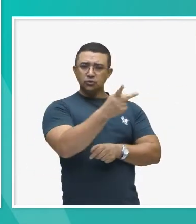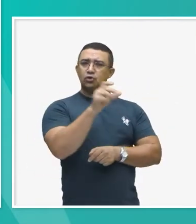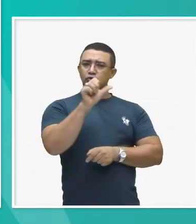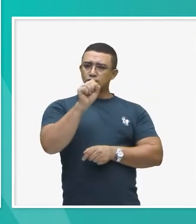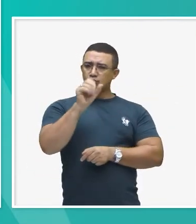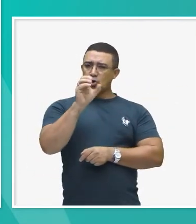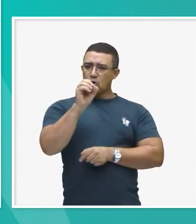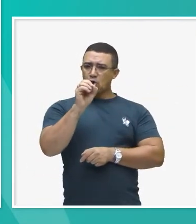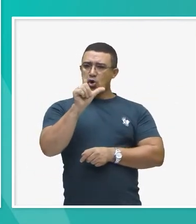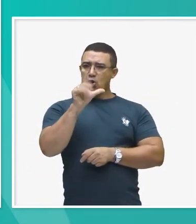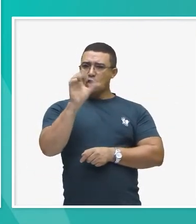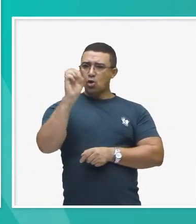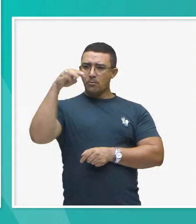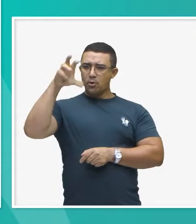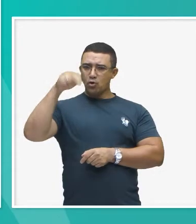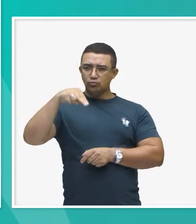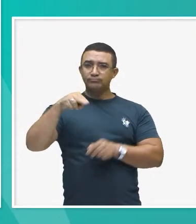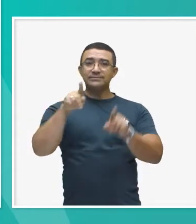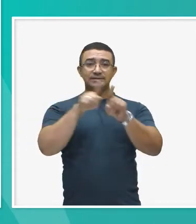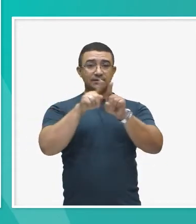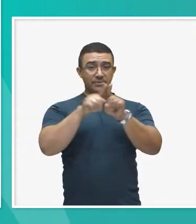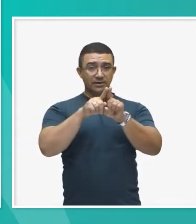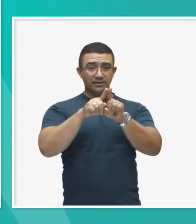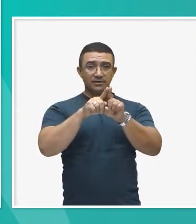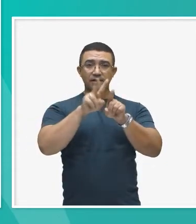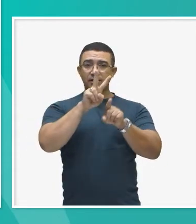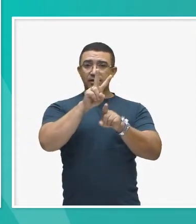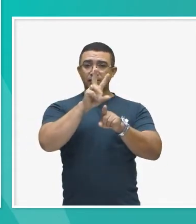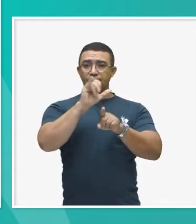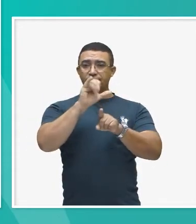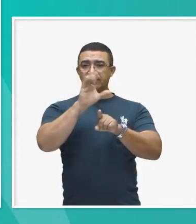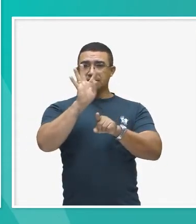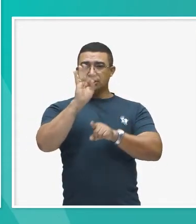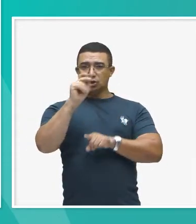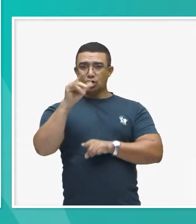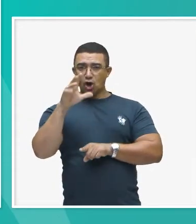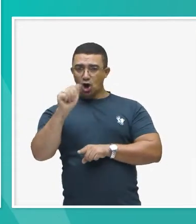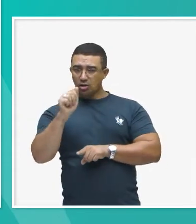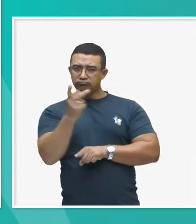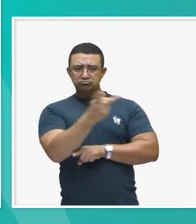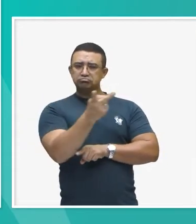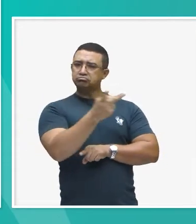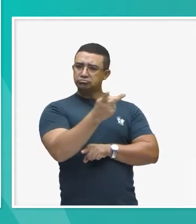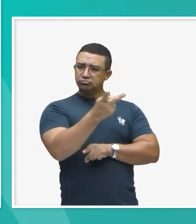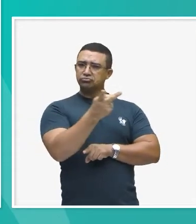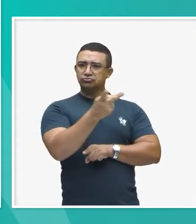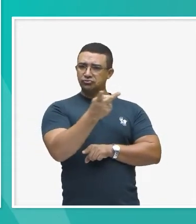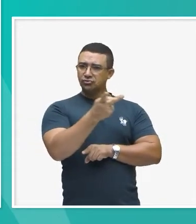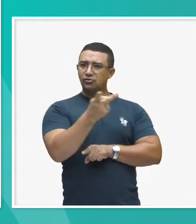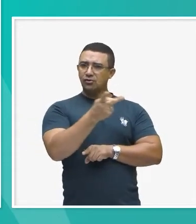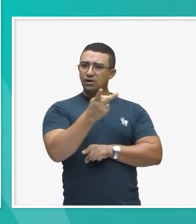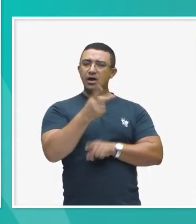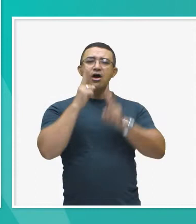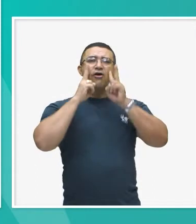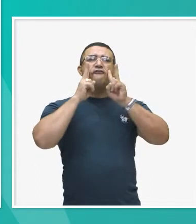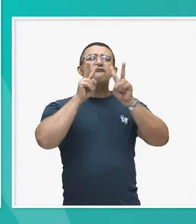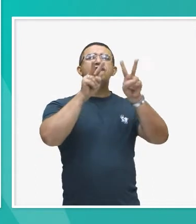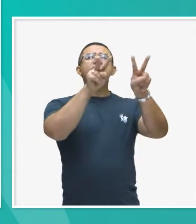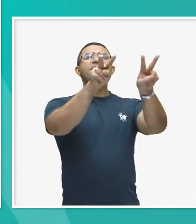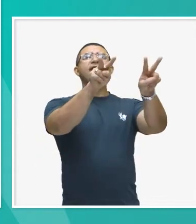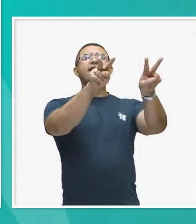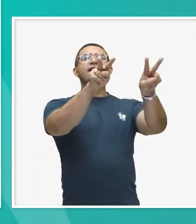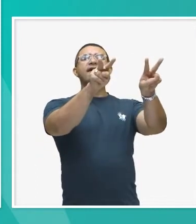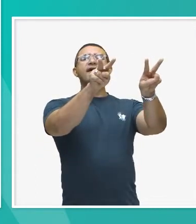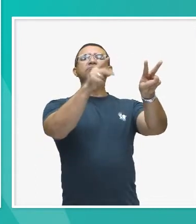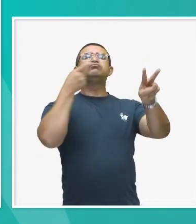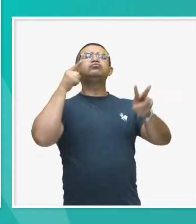Victoria watch a fishing vessel far away, né? O Solomon e a Victoria olham à distância, né?